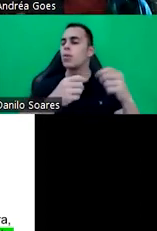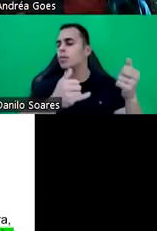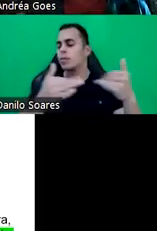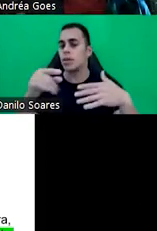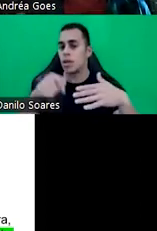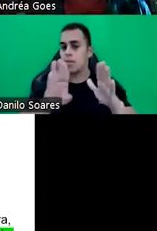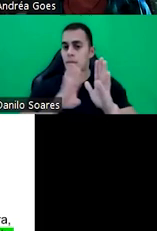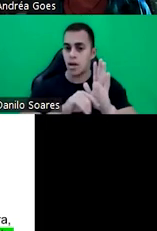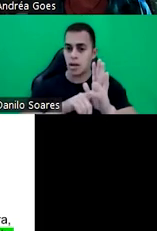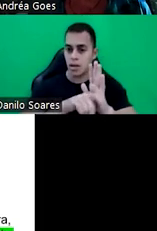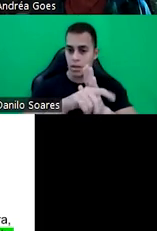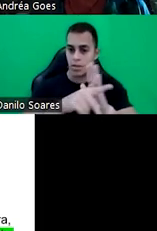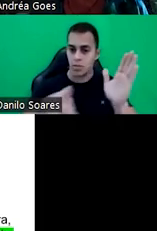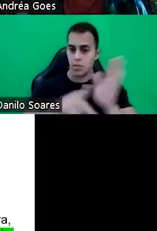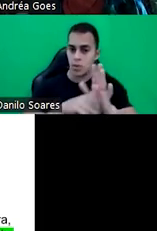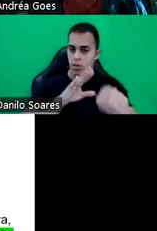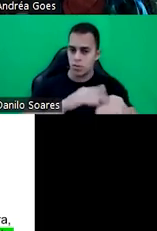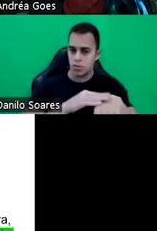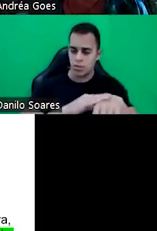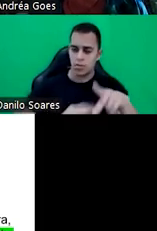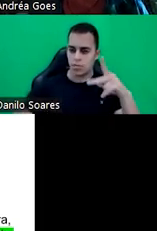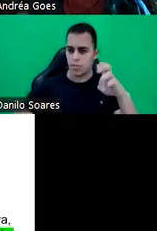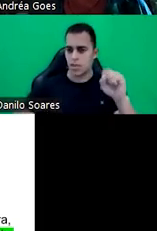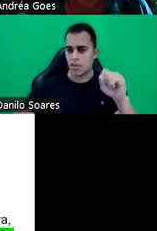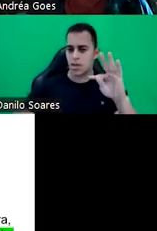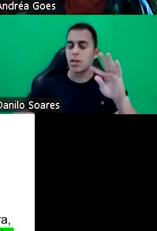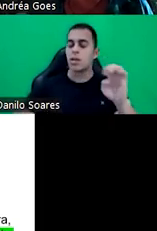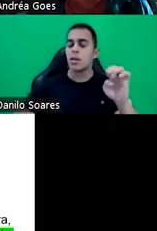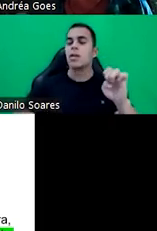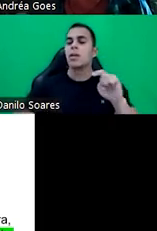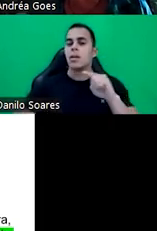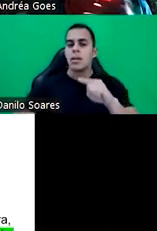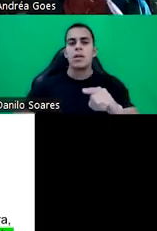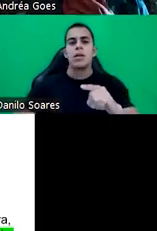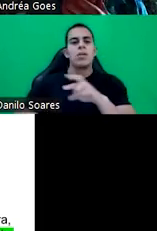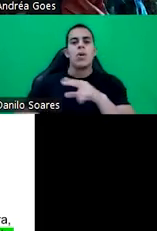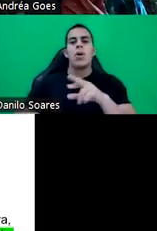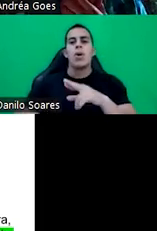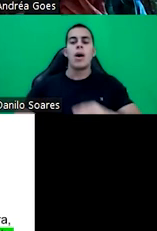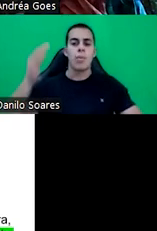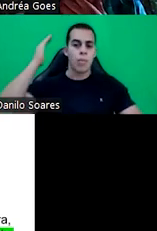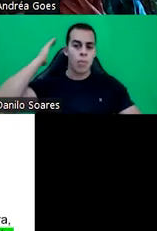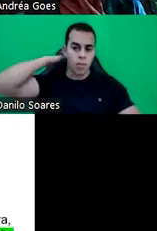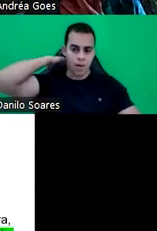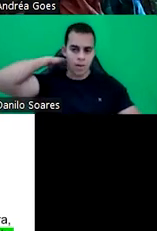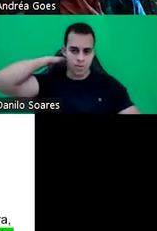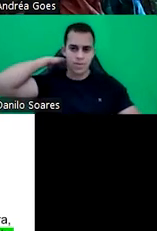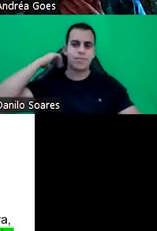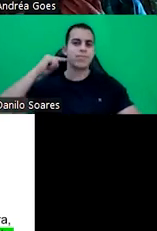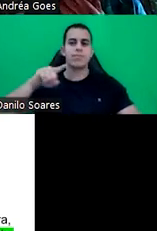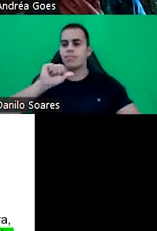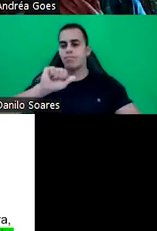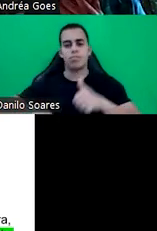bactéria, o bacilo da peste bubônica, ela deixa de ser a pulmonar e passa para outra forma dela, como está